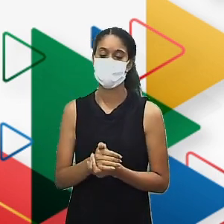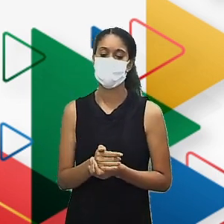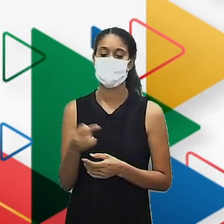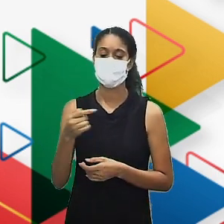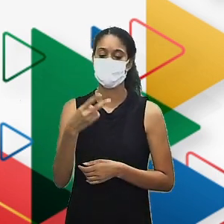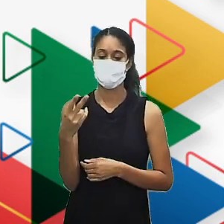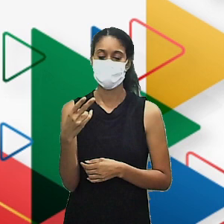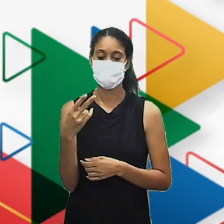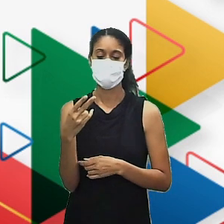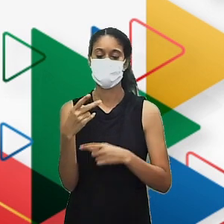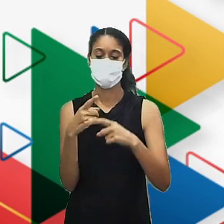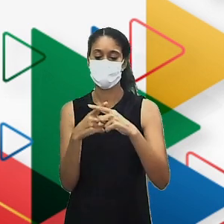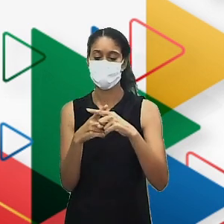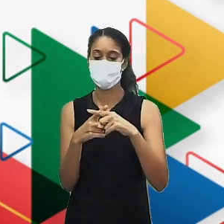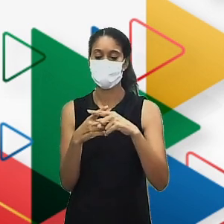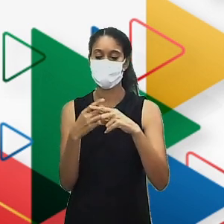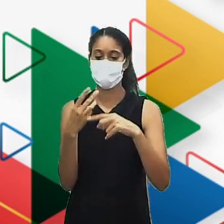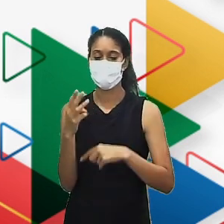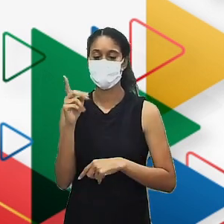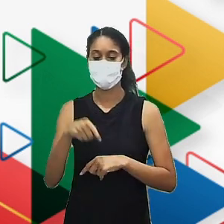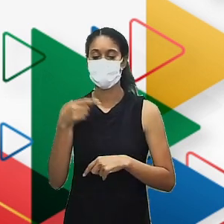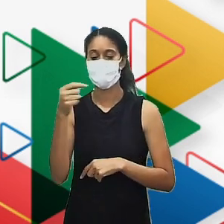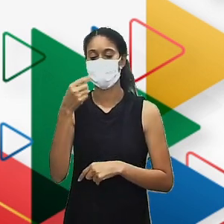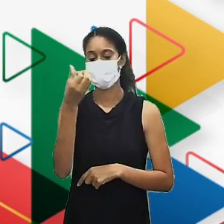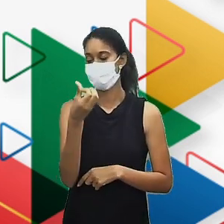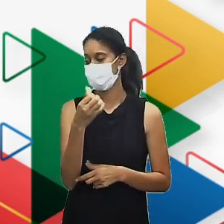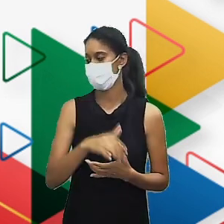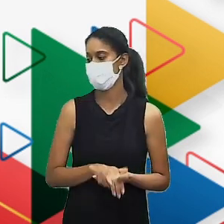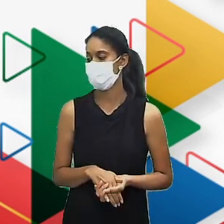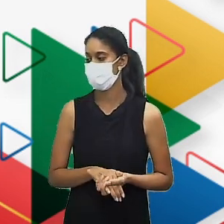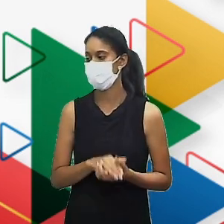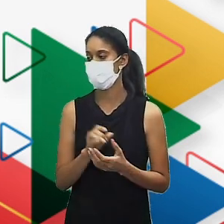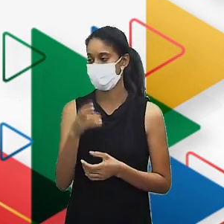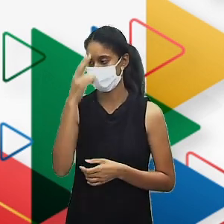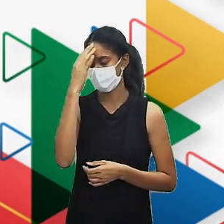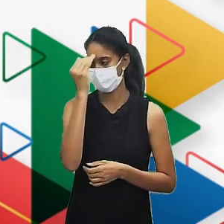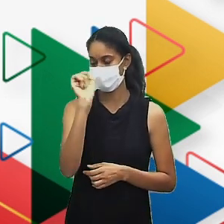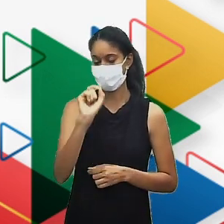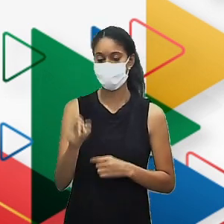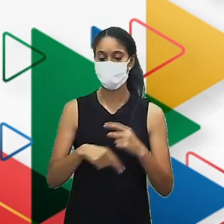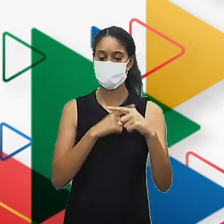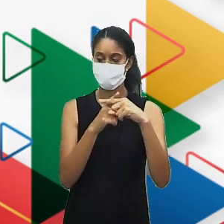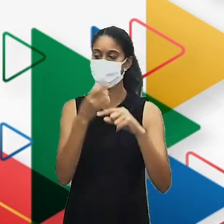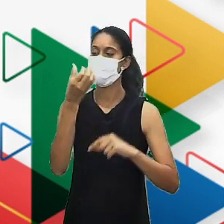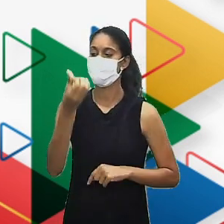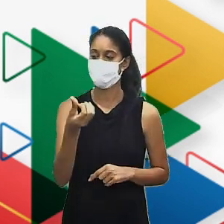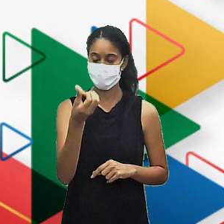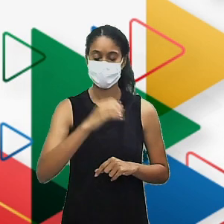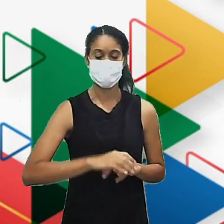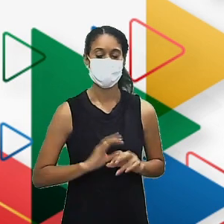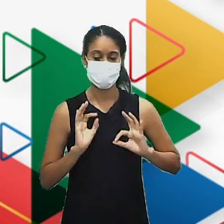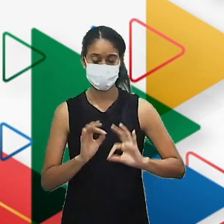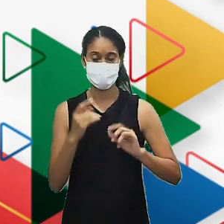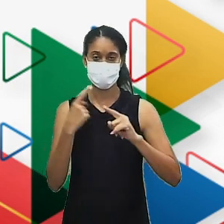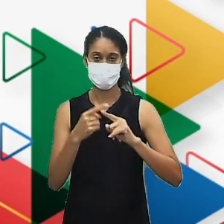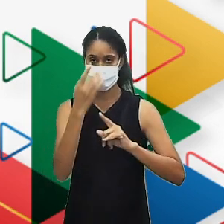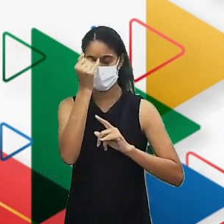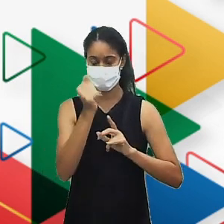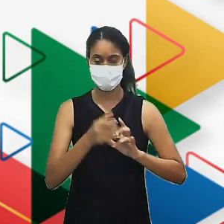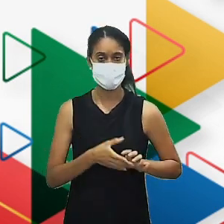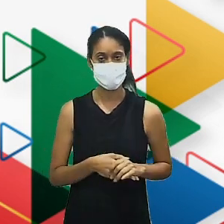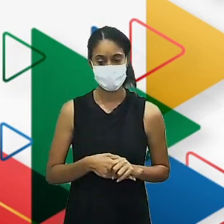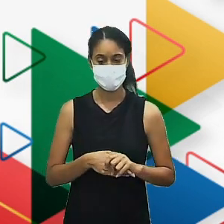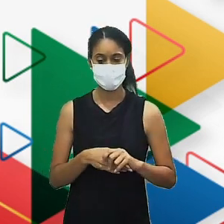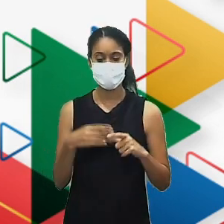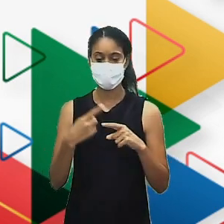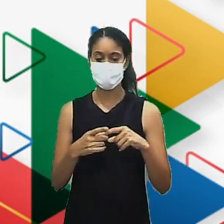não preciso nem saber de que família o alumínio é. Basta colocar aqui mais 6, tá certo? Por que eu sei disso? Porque